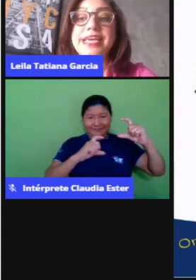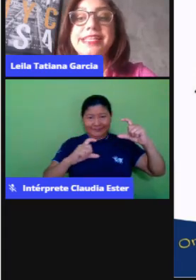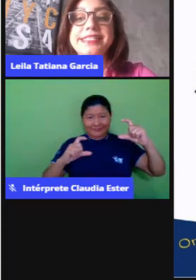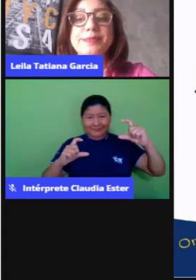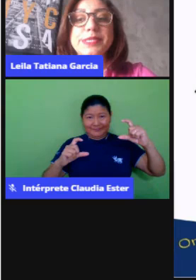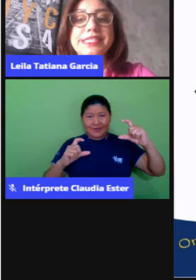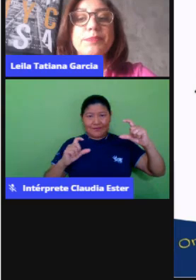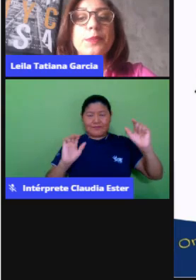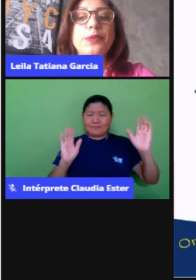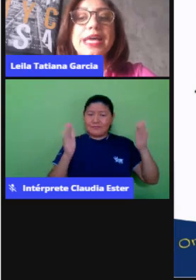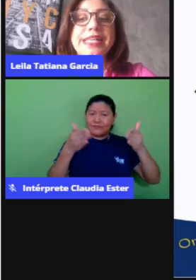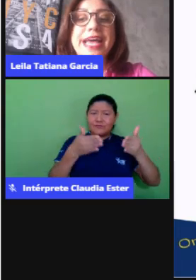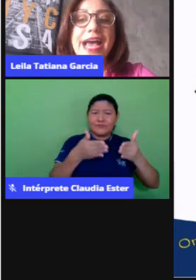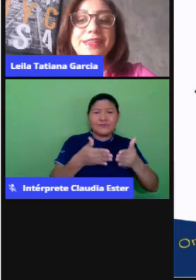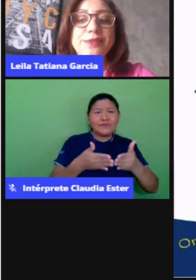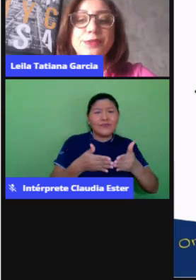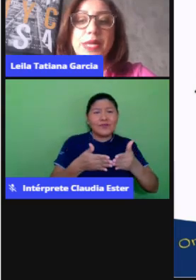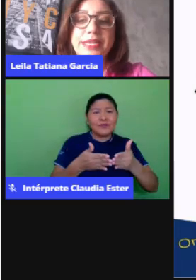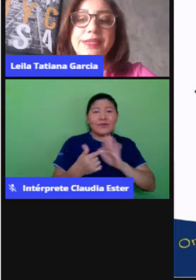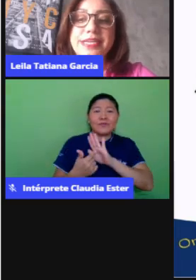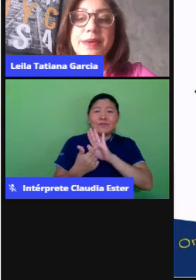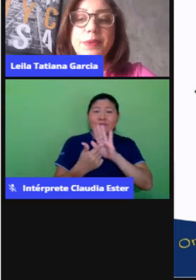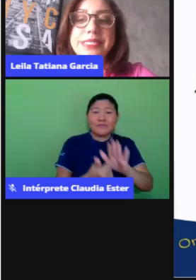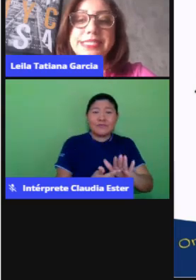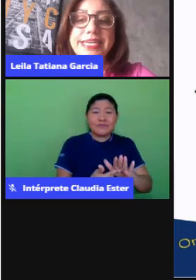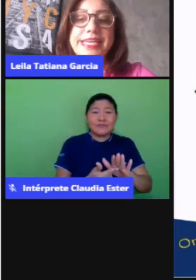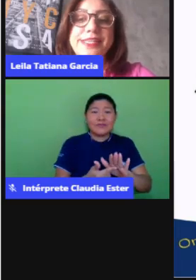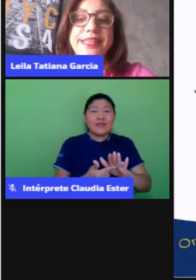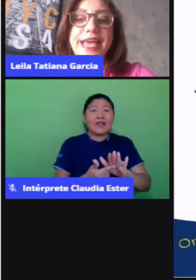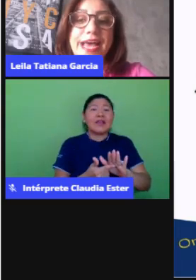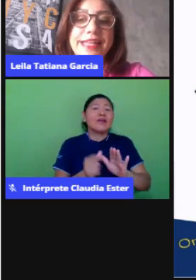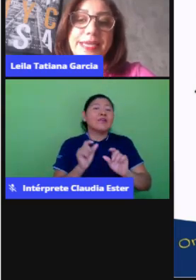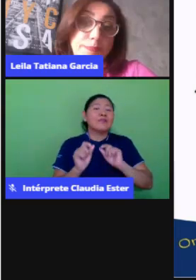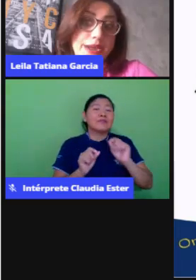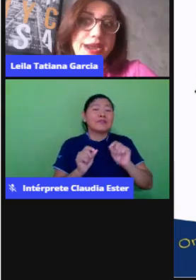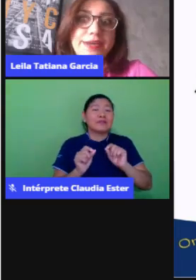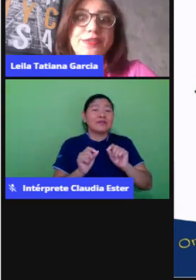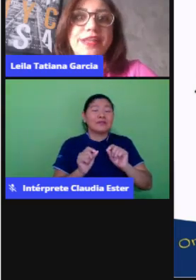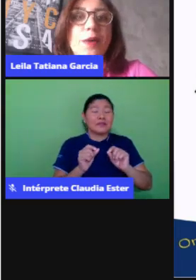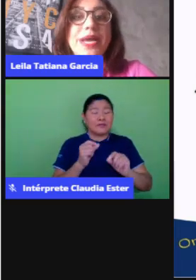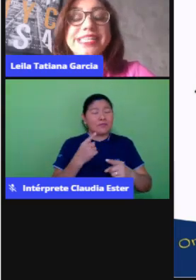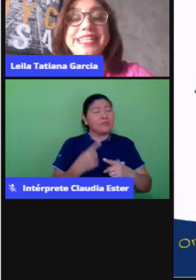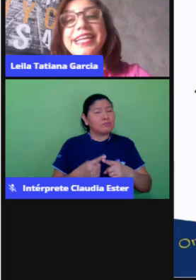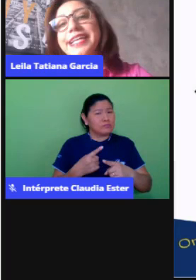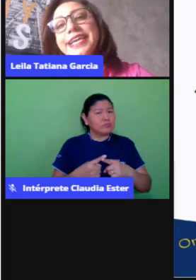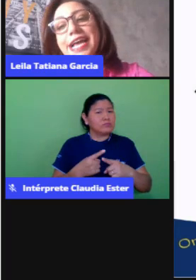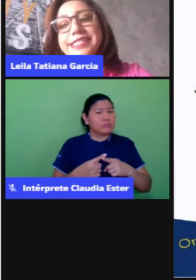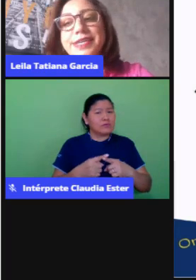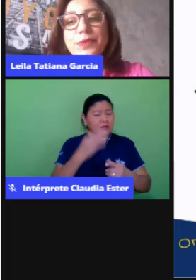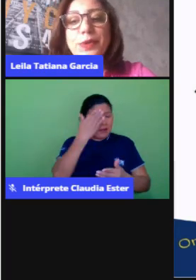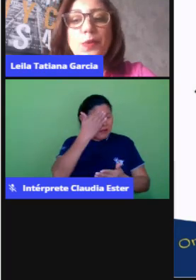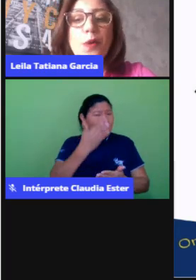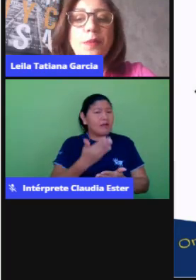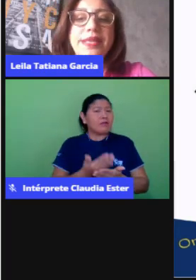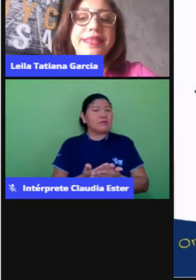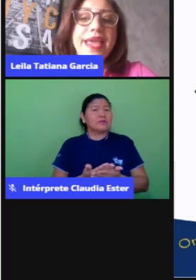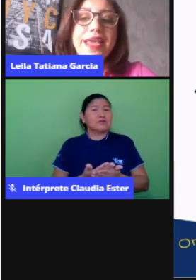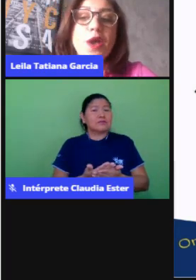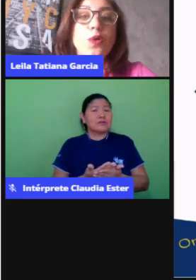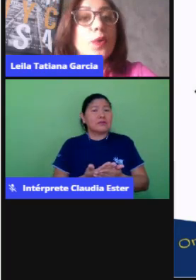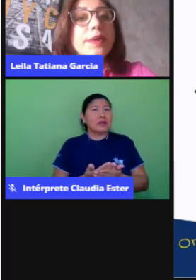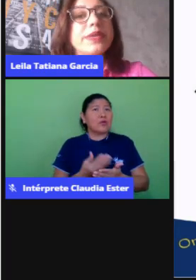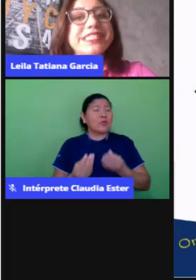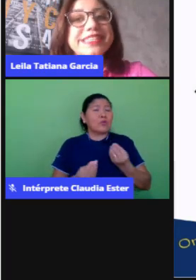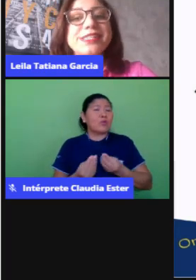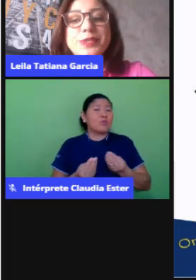agora, e dizemos que essa popularidade dos quadrinhos, ela pode ser creditada, em parte, né, a uma estreita ligação que o homem